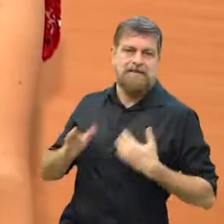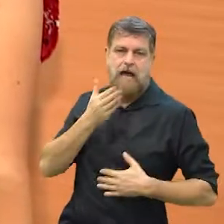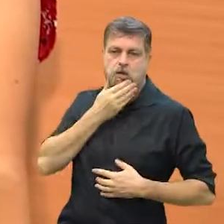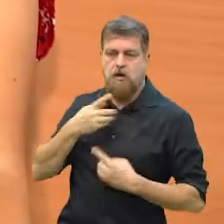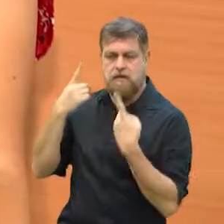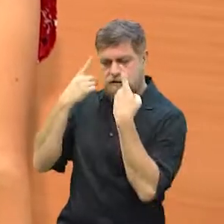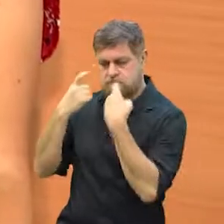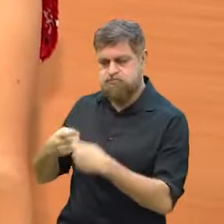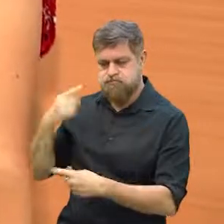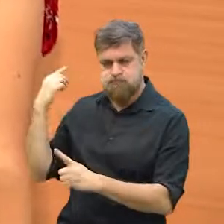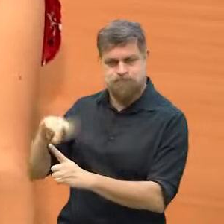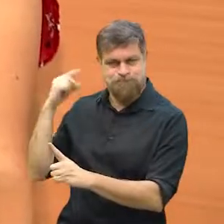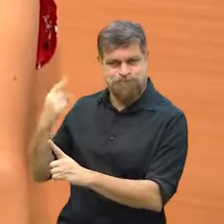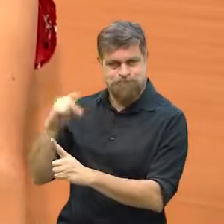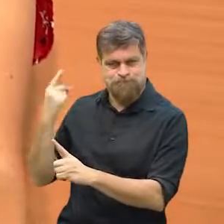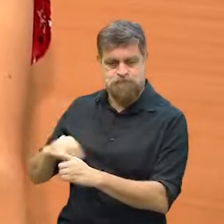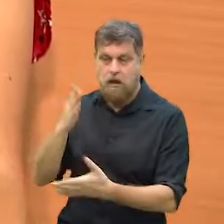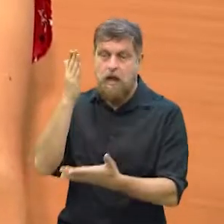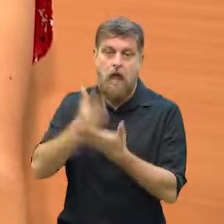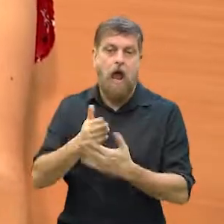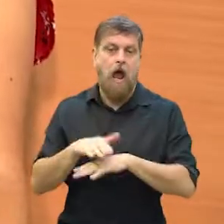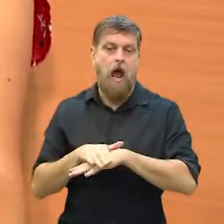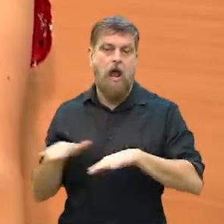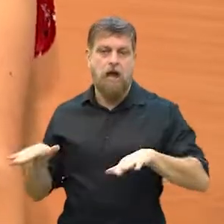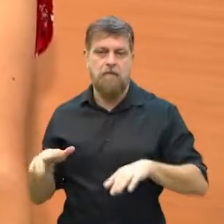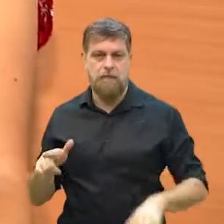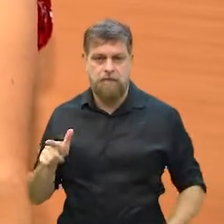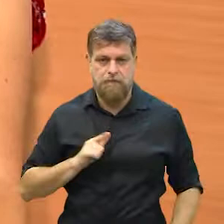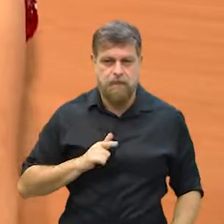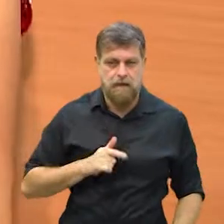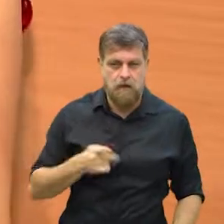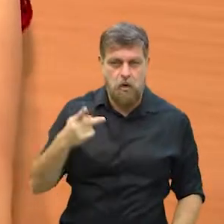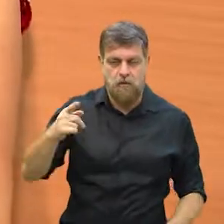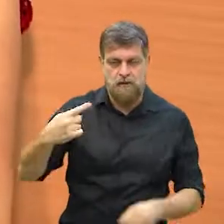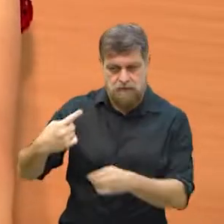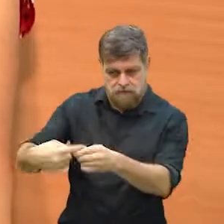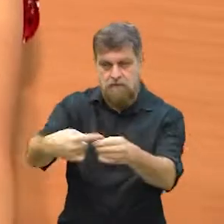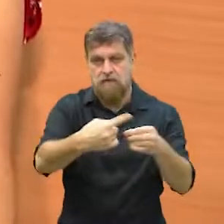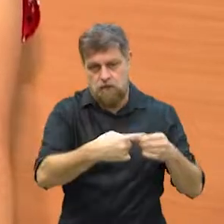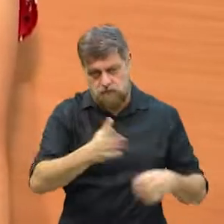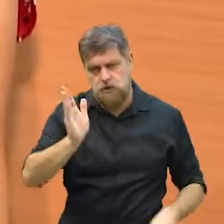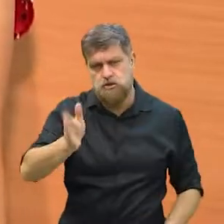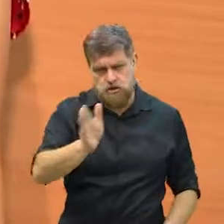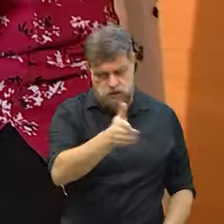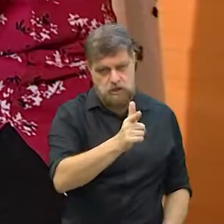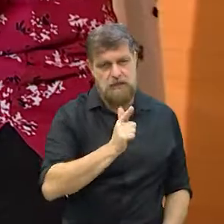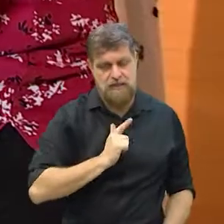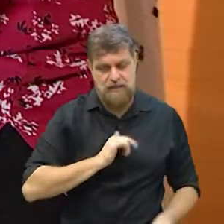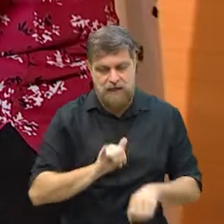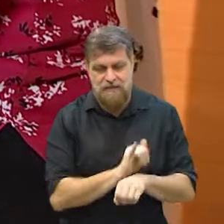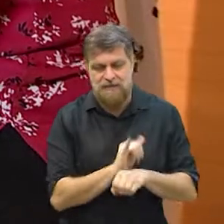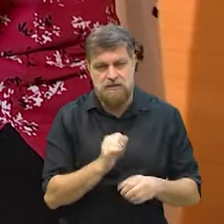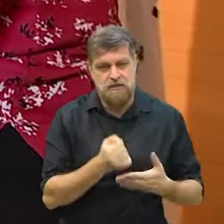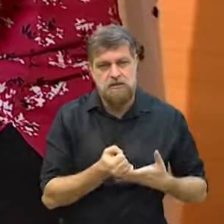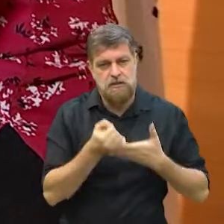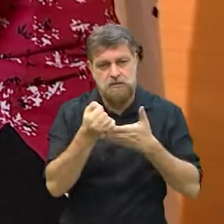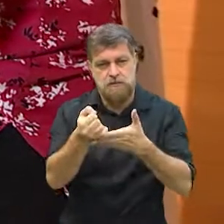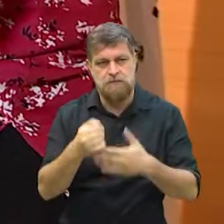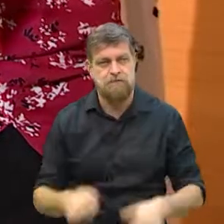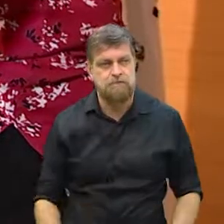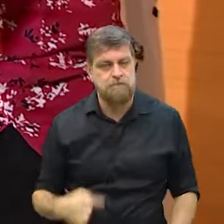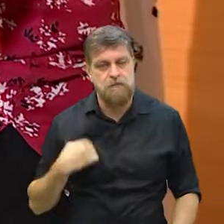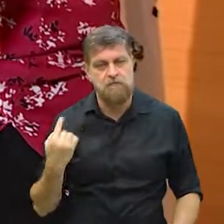outro espaço, enfim, e sair dessa situação de violência. Isso tem sido adotado em muitas prefeituras. É uma forma de ajudar.